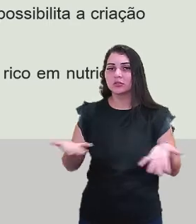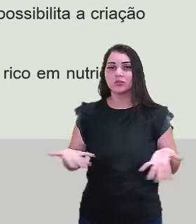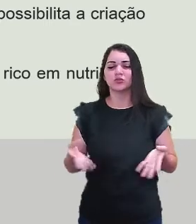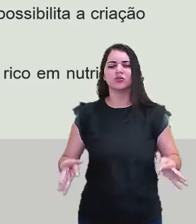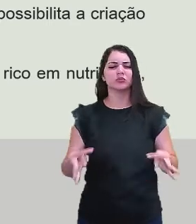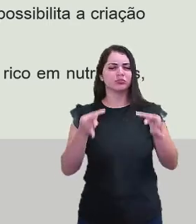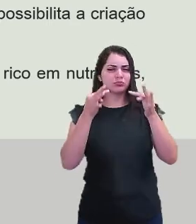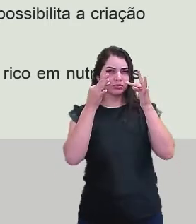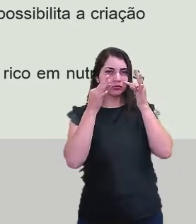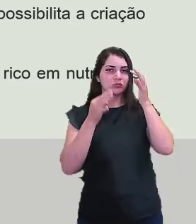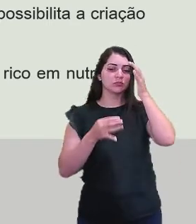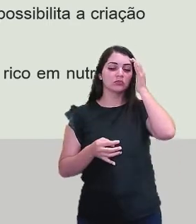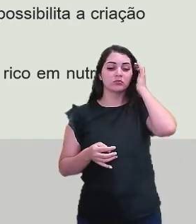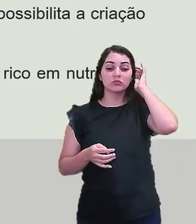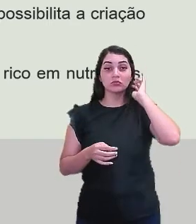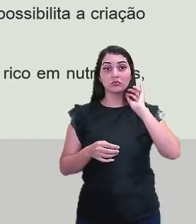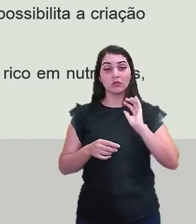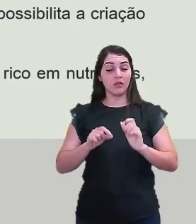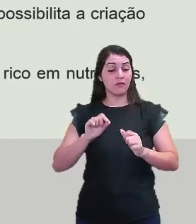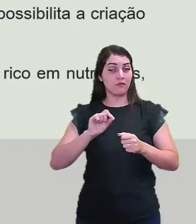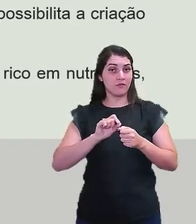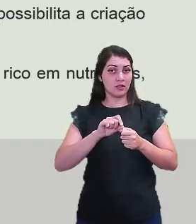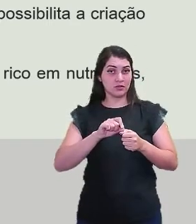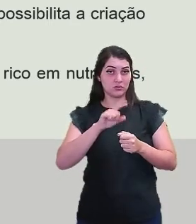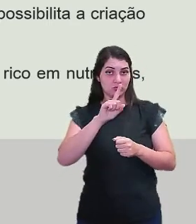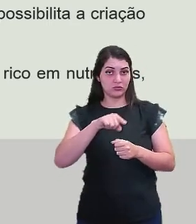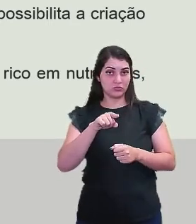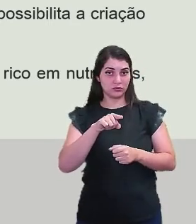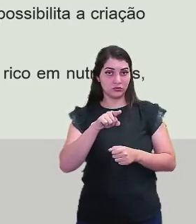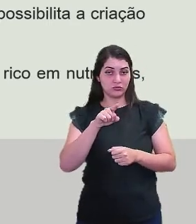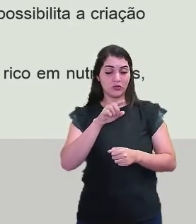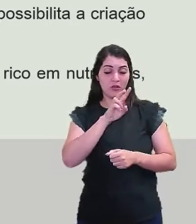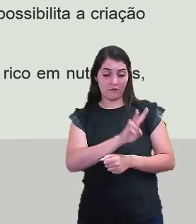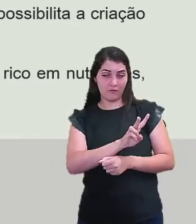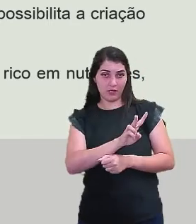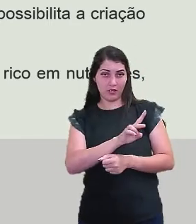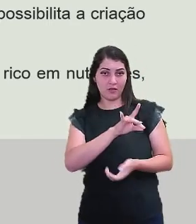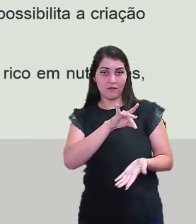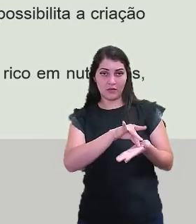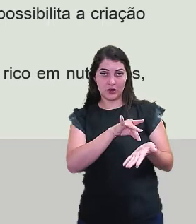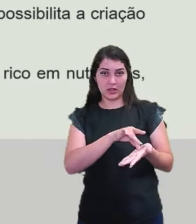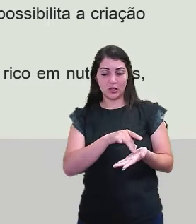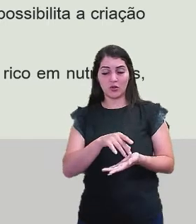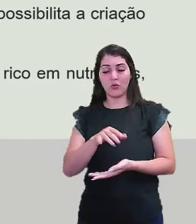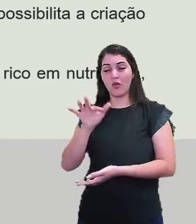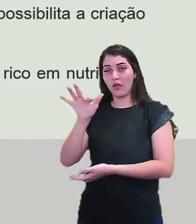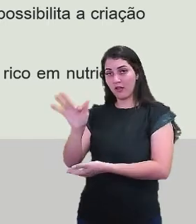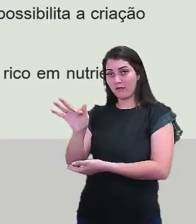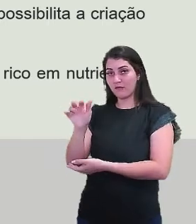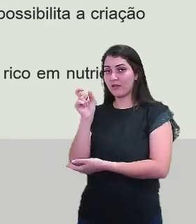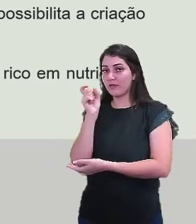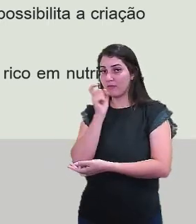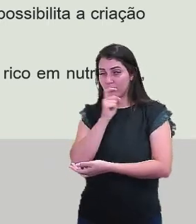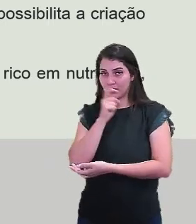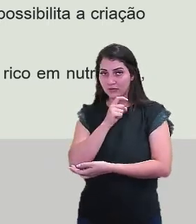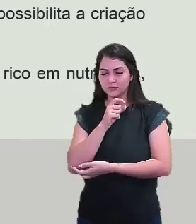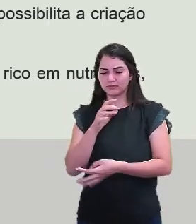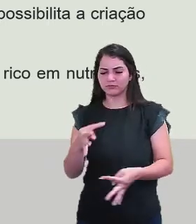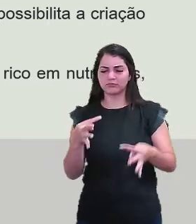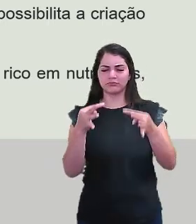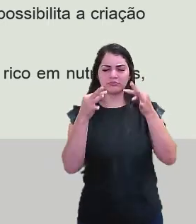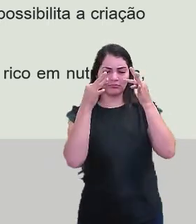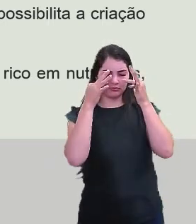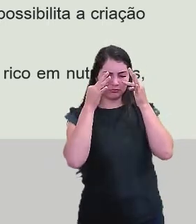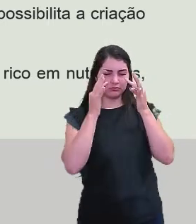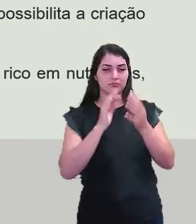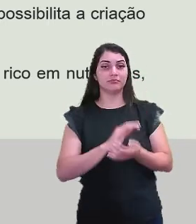atenção. Marque V para verdadeiro e F para falso. Presta atenção, galerinha.